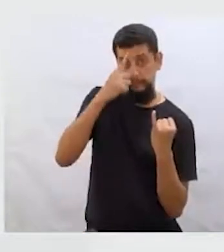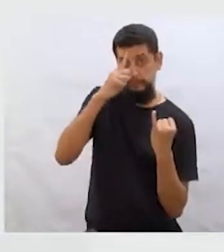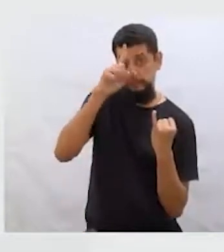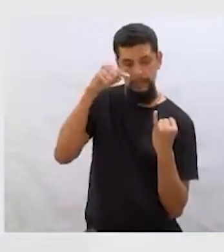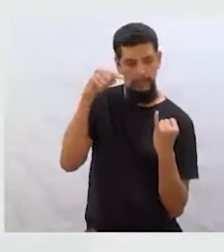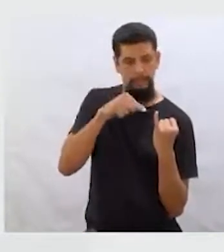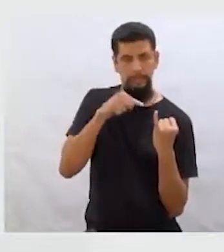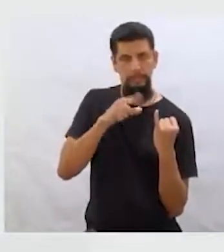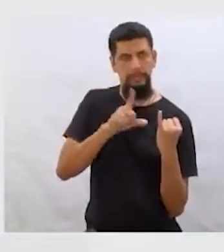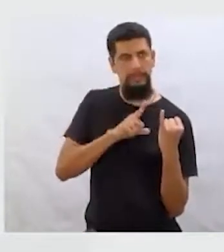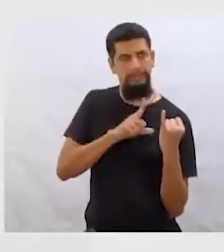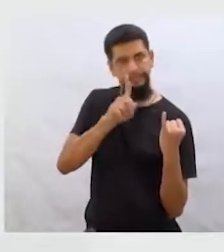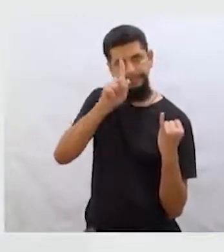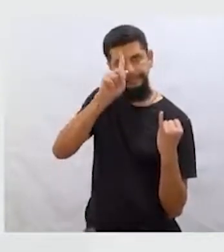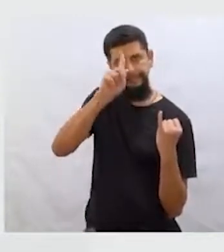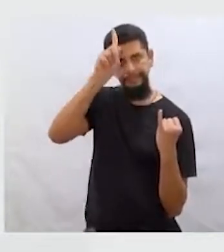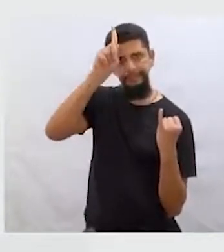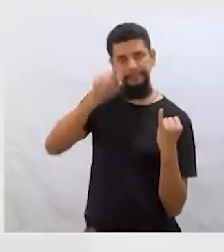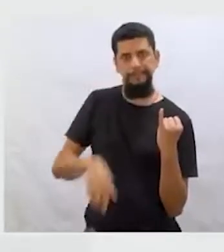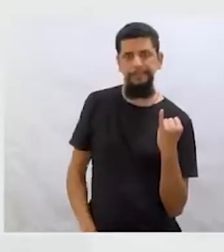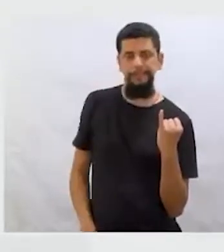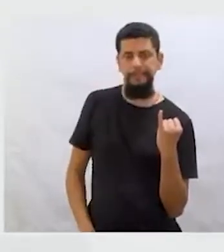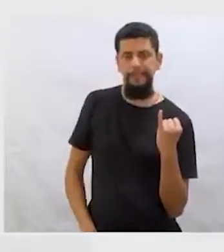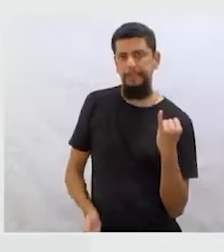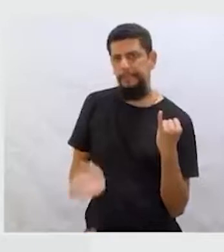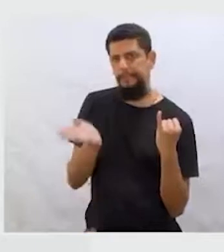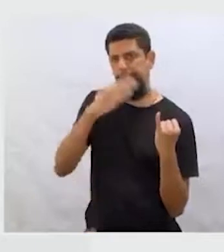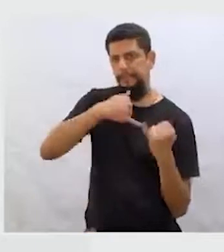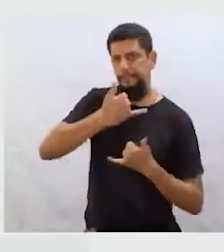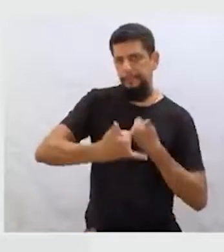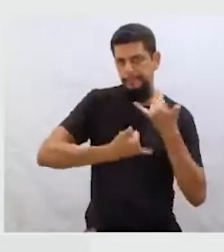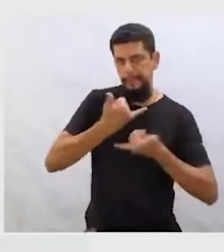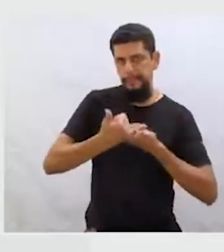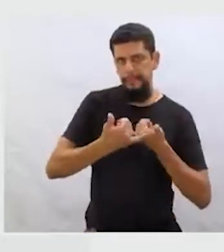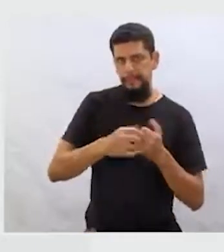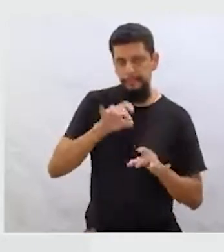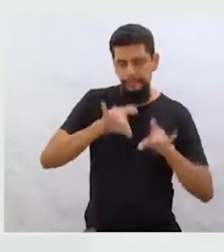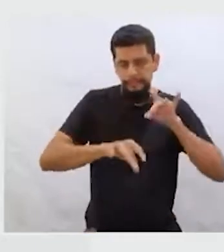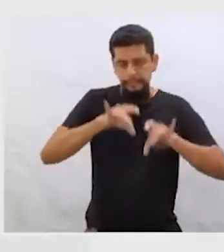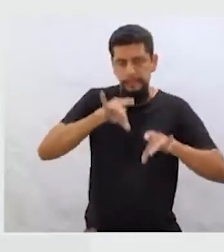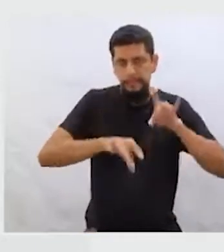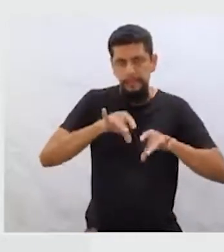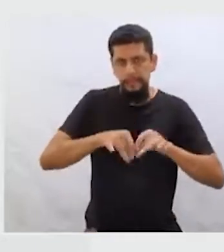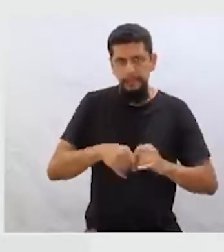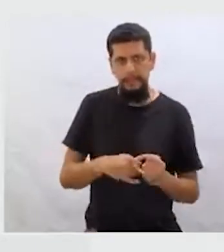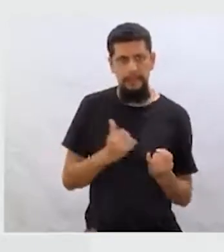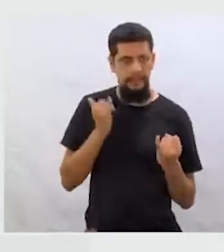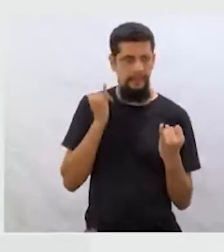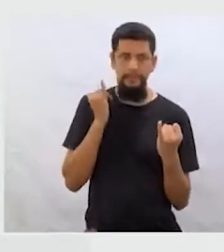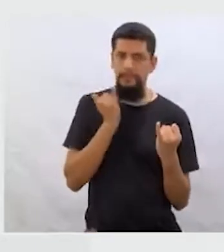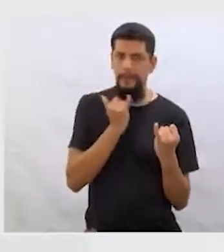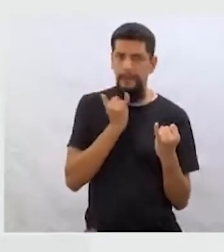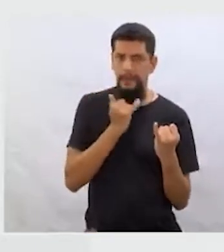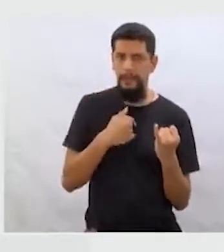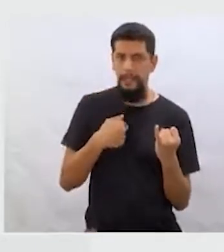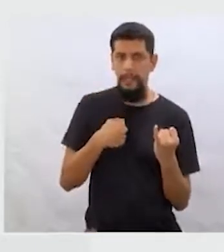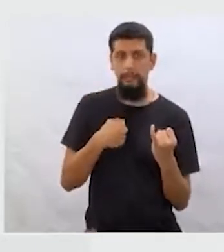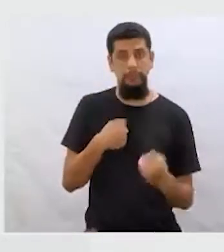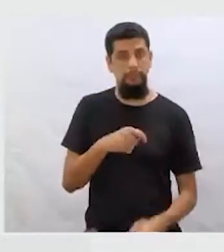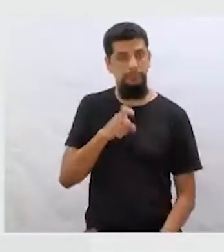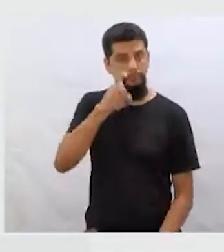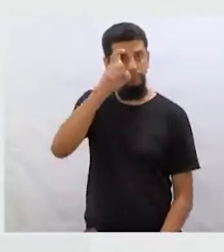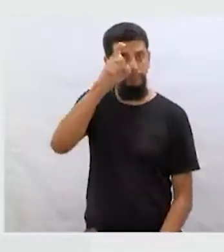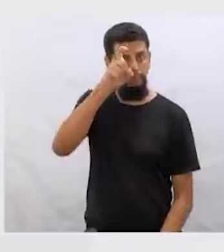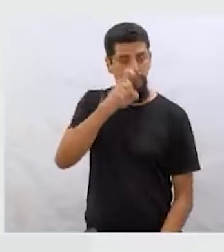Um dia ele teve uma grande ideia. Vamos brincar de teatrinho? E falou para completar: eu